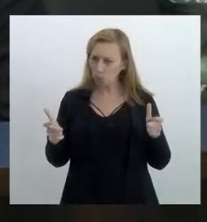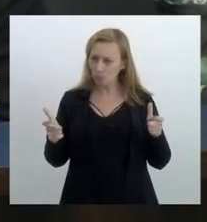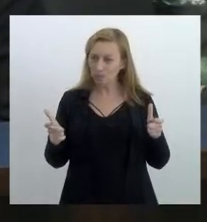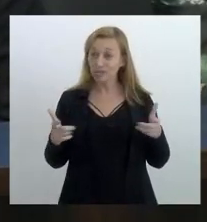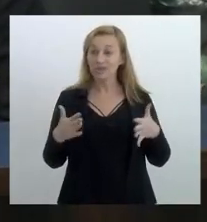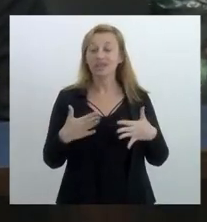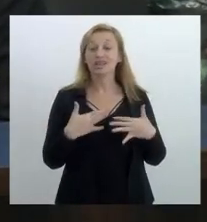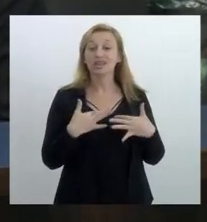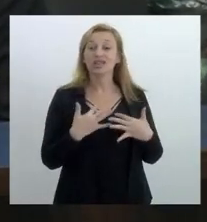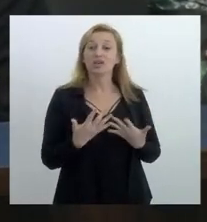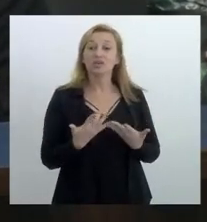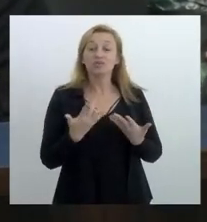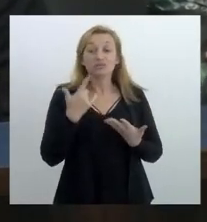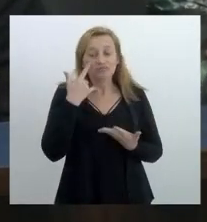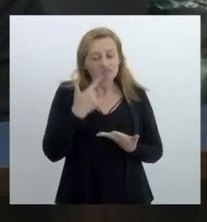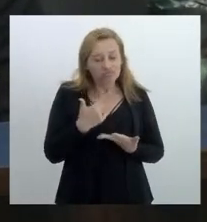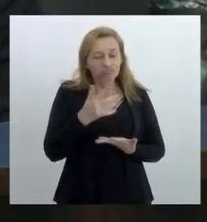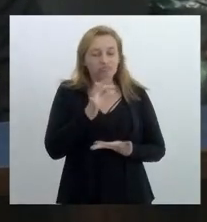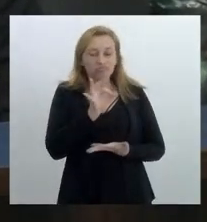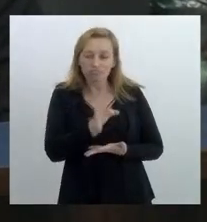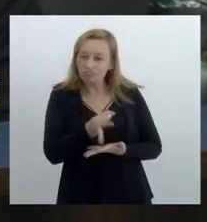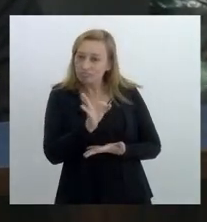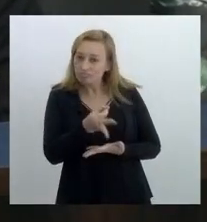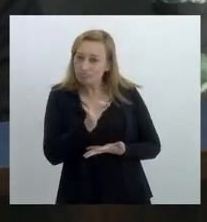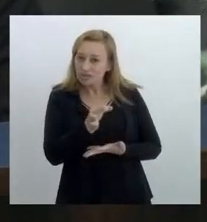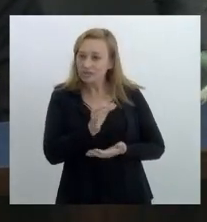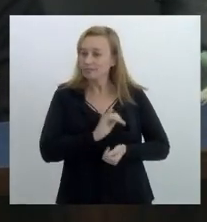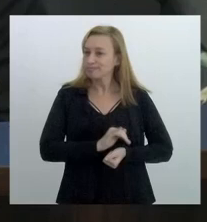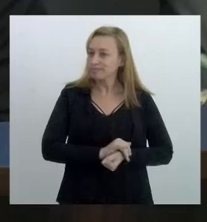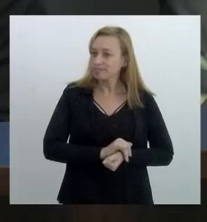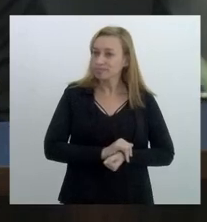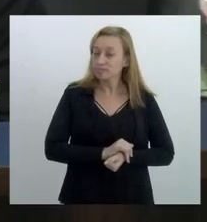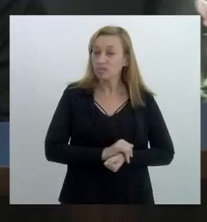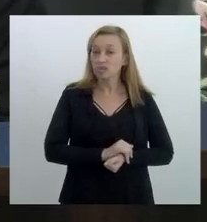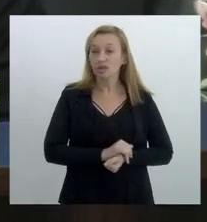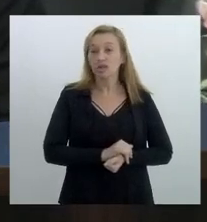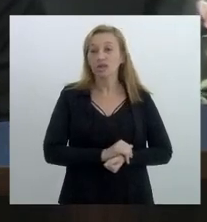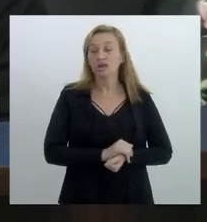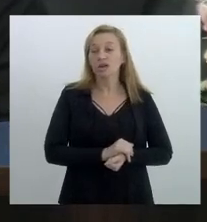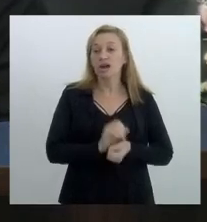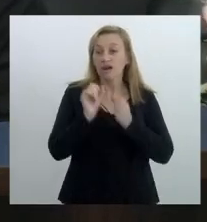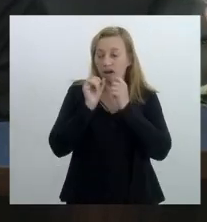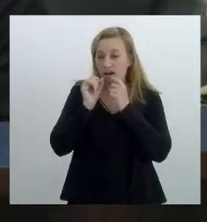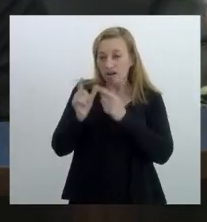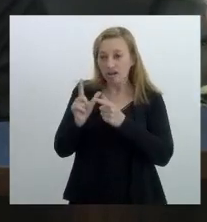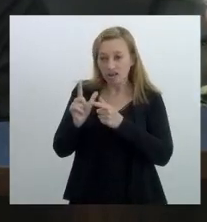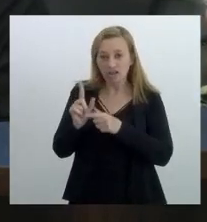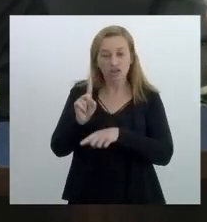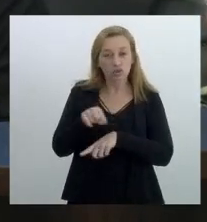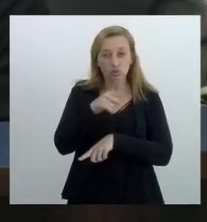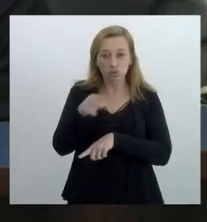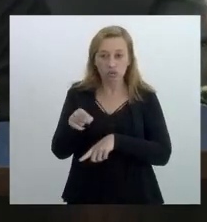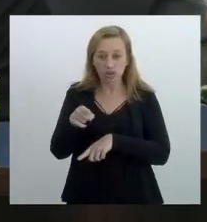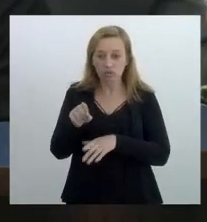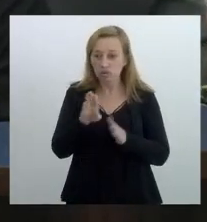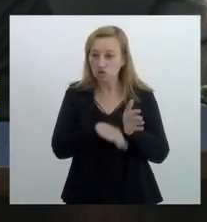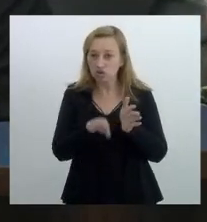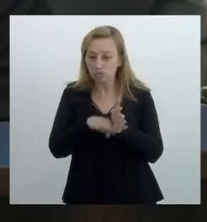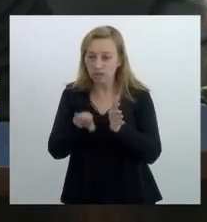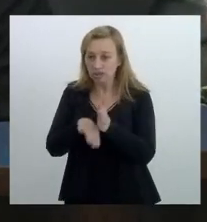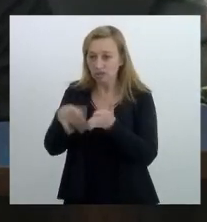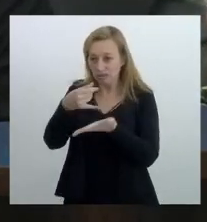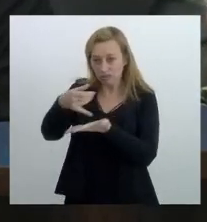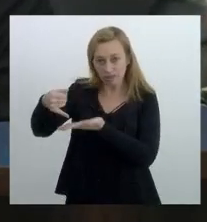Eu me filio inteiramente a crítica à exclusão das despesas de capital da